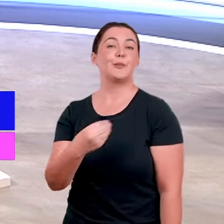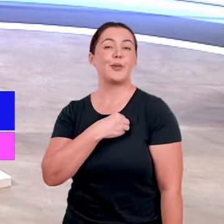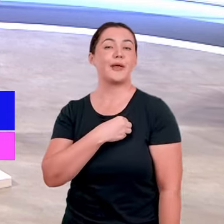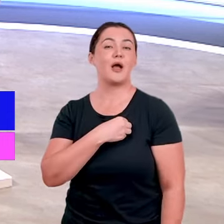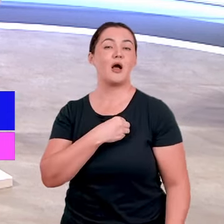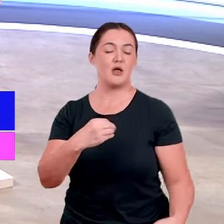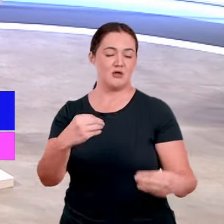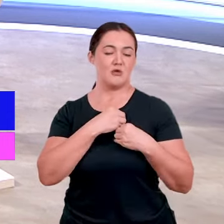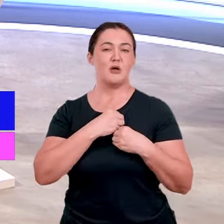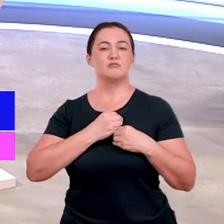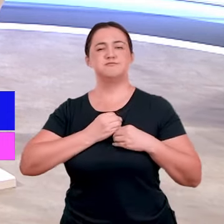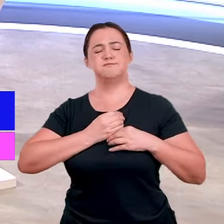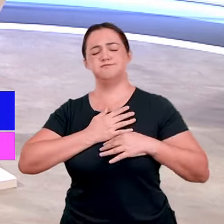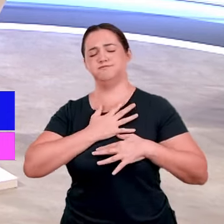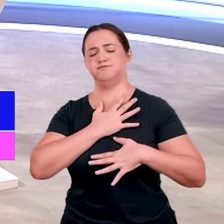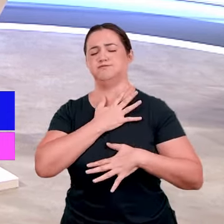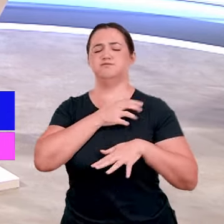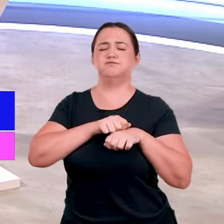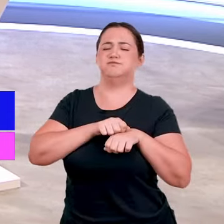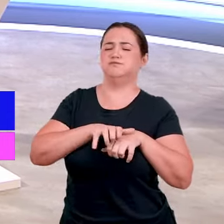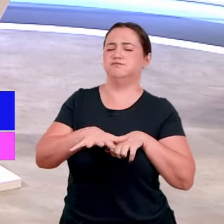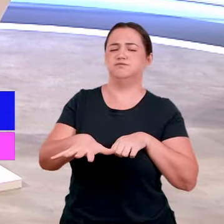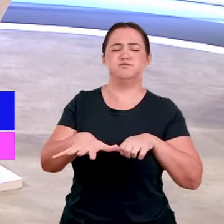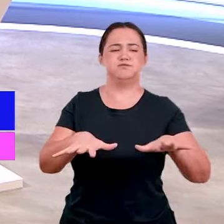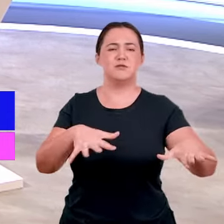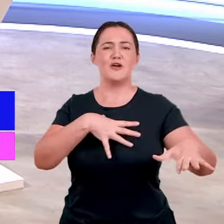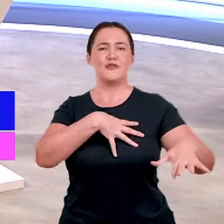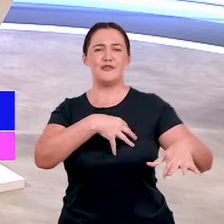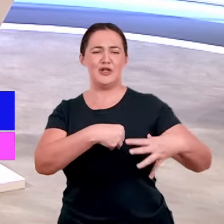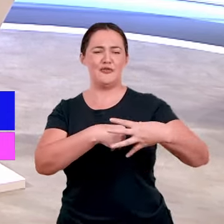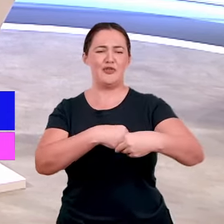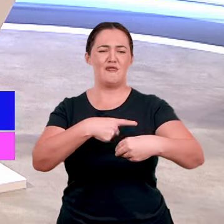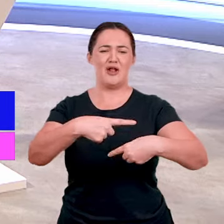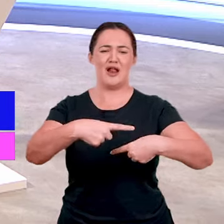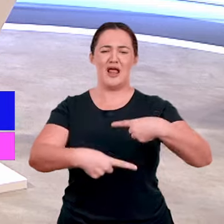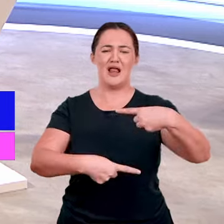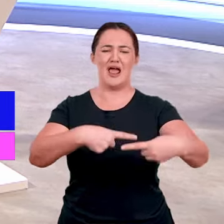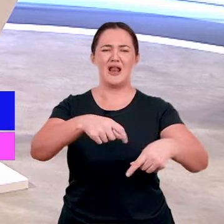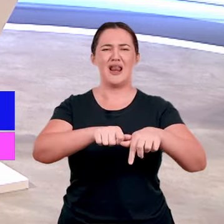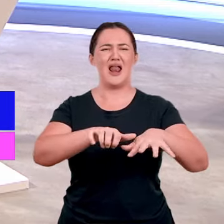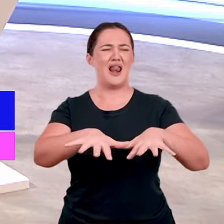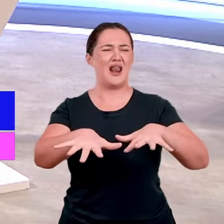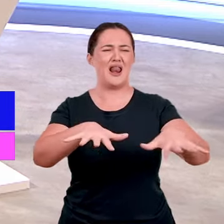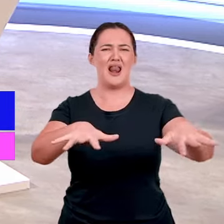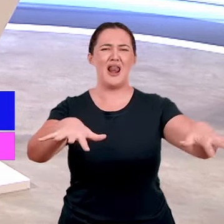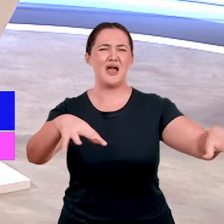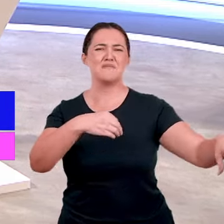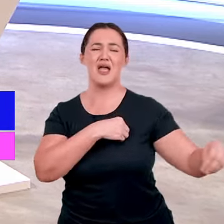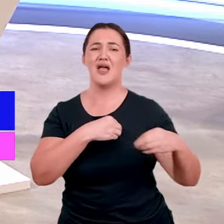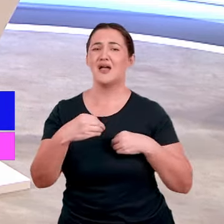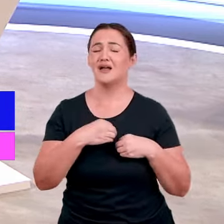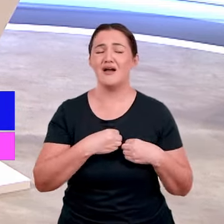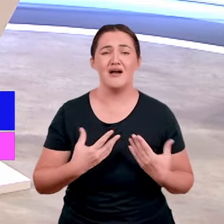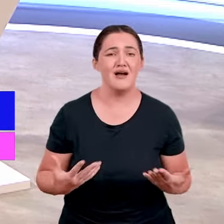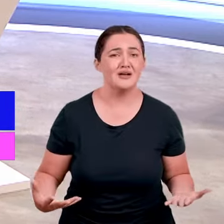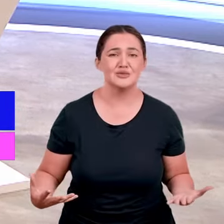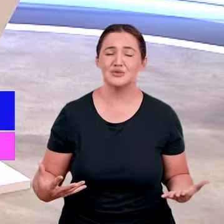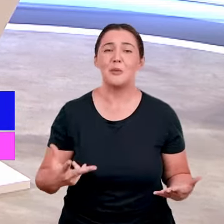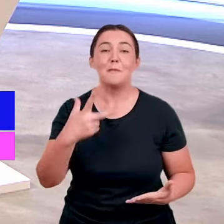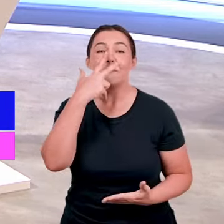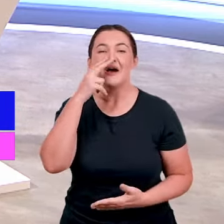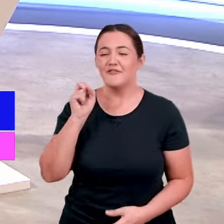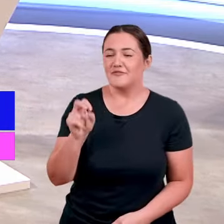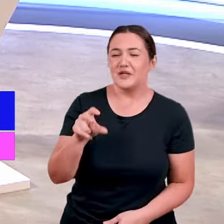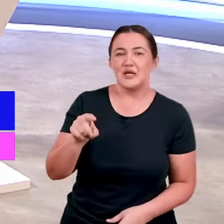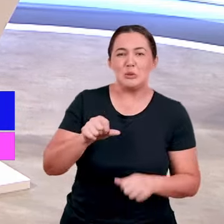Eva, decidiram abrir as portas do mundo para o diabo e assim comeram do fruto da árvore da